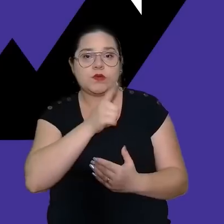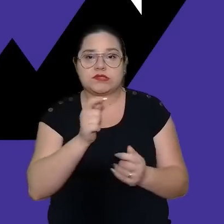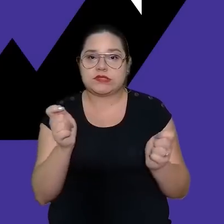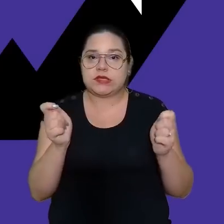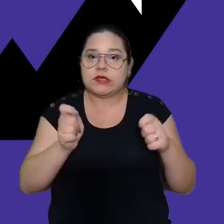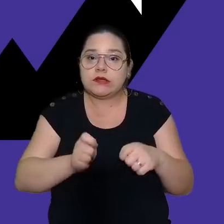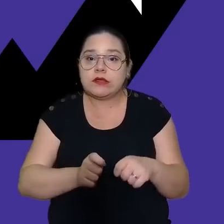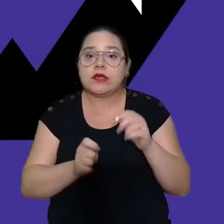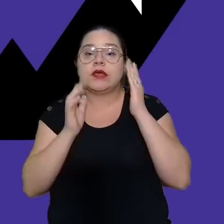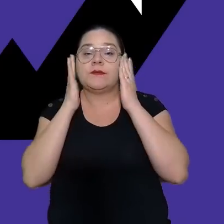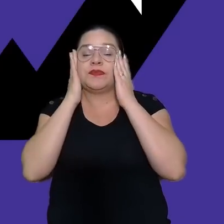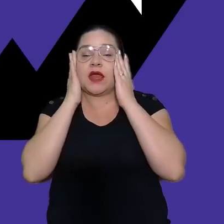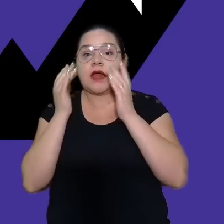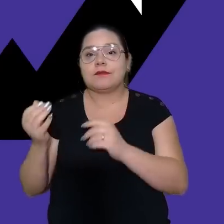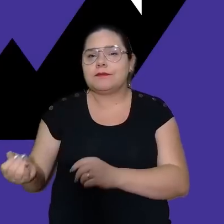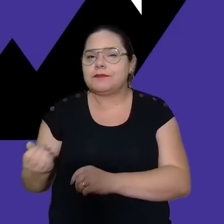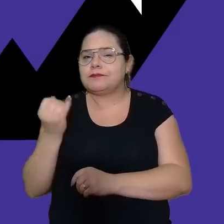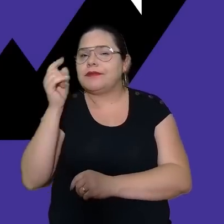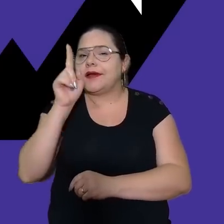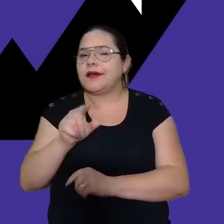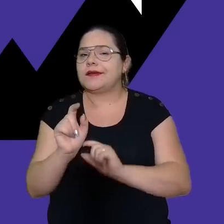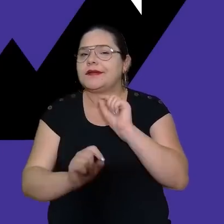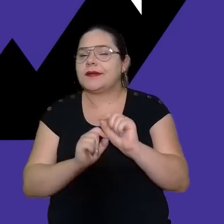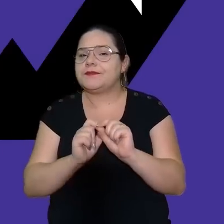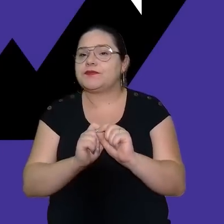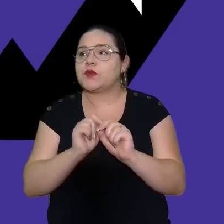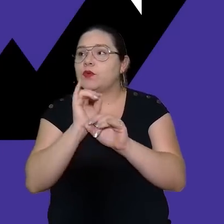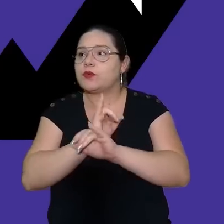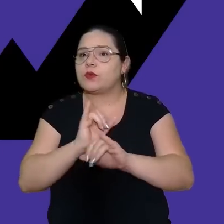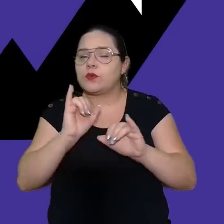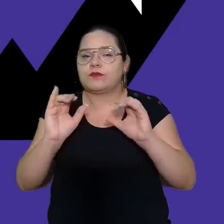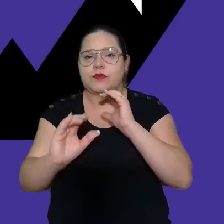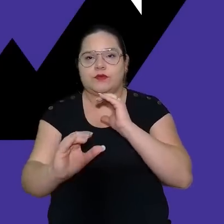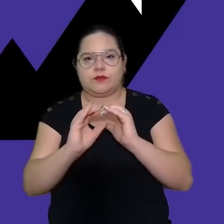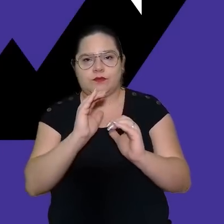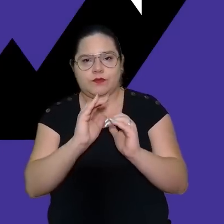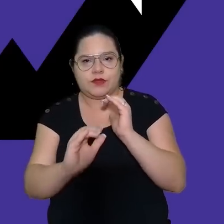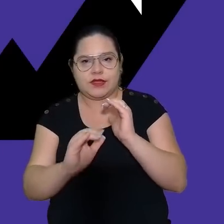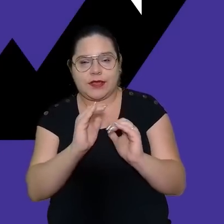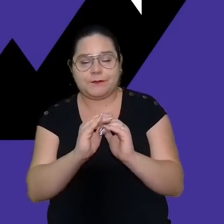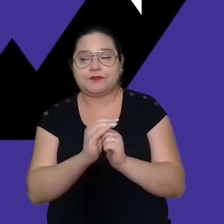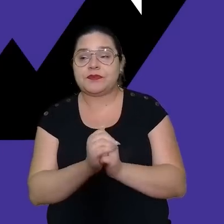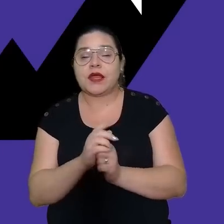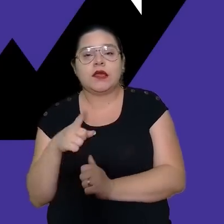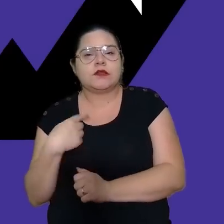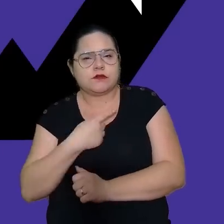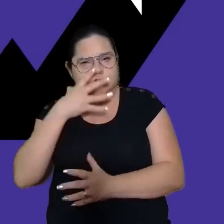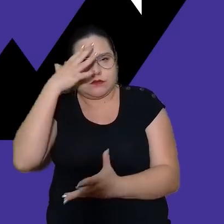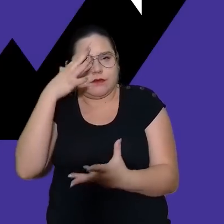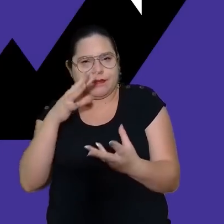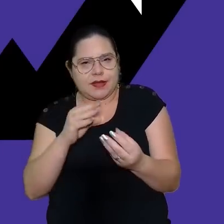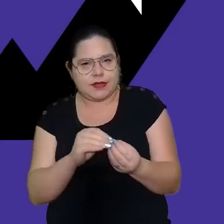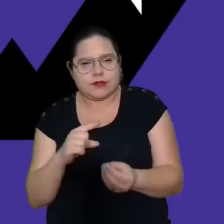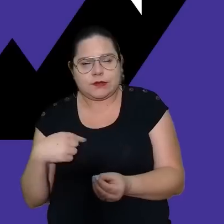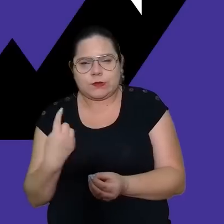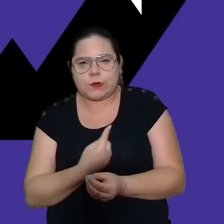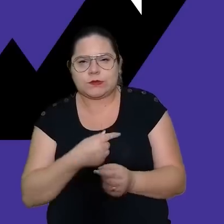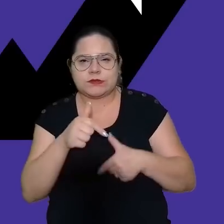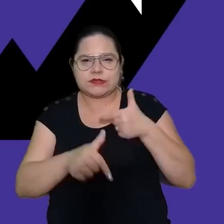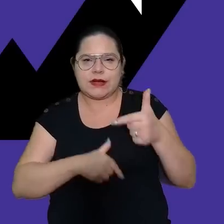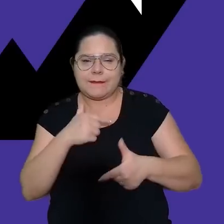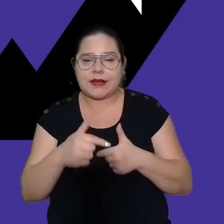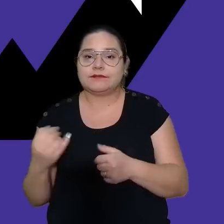é comunicar e a gente entende que o nosso papel é fundamental nessa comunicação